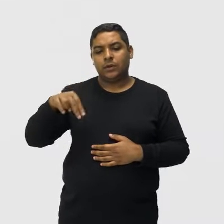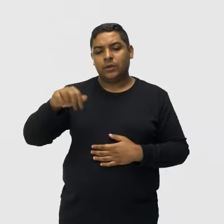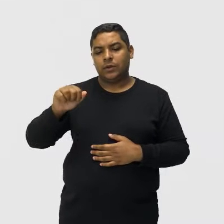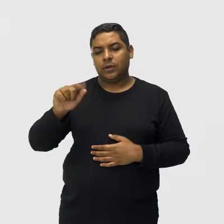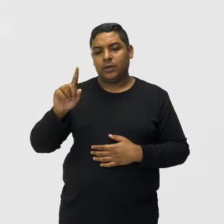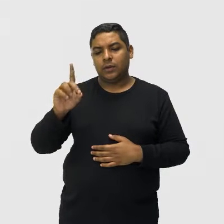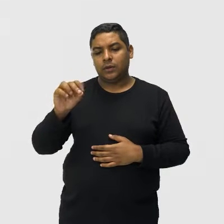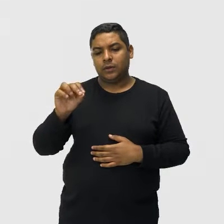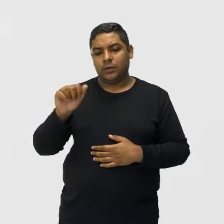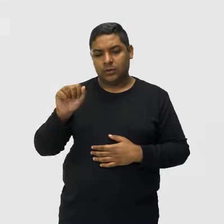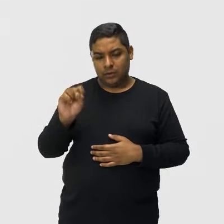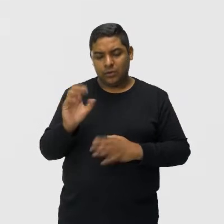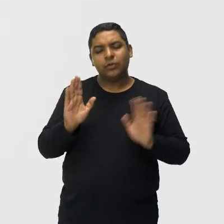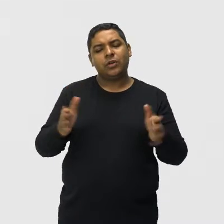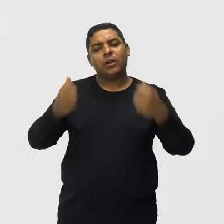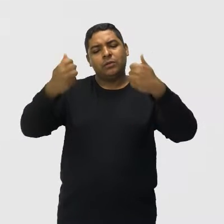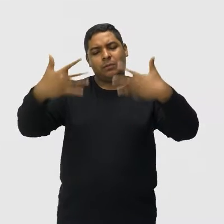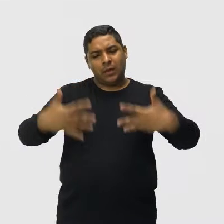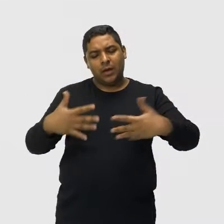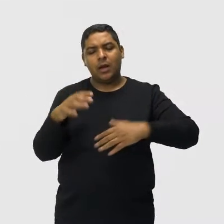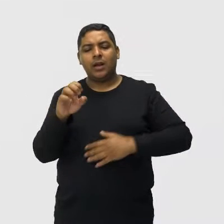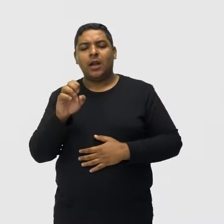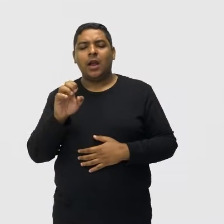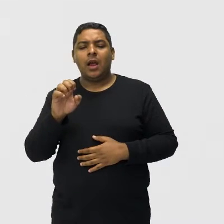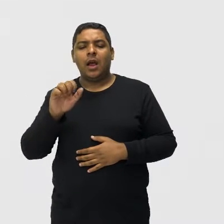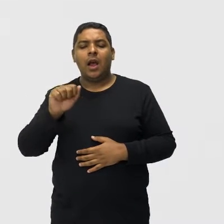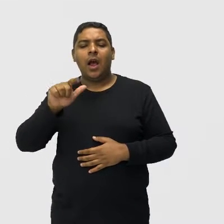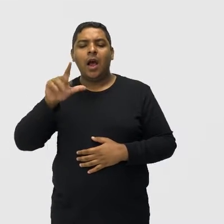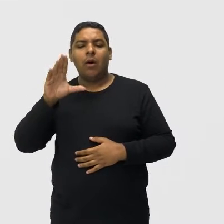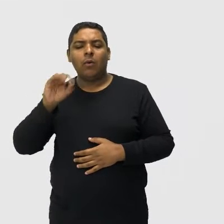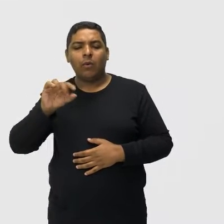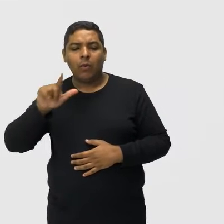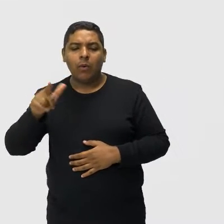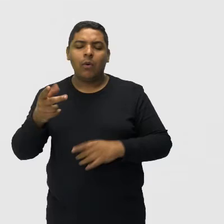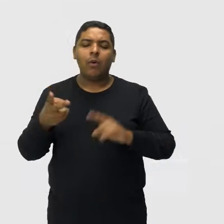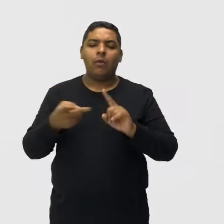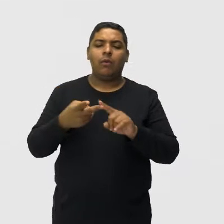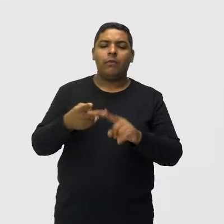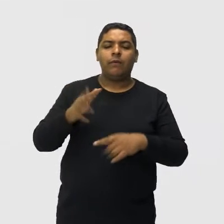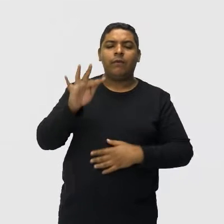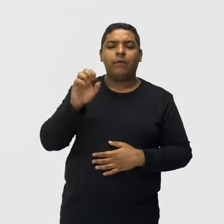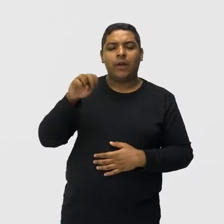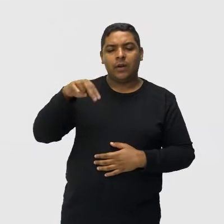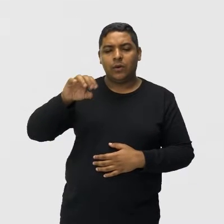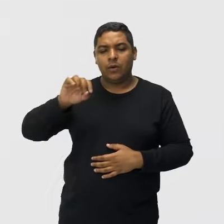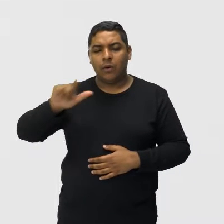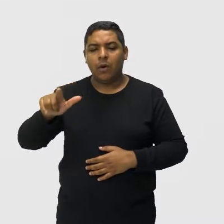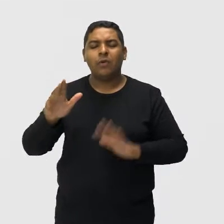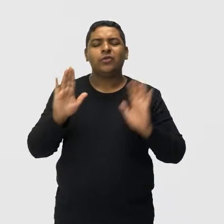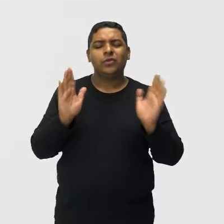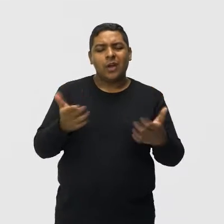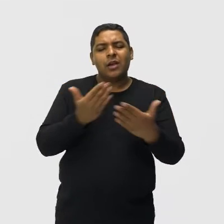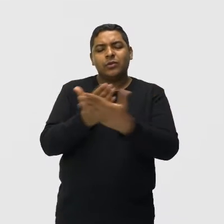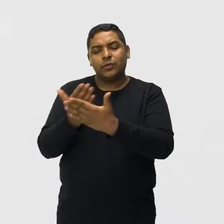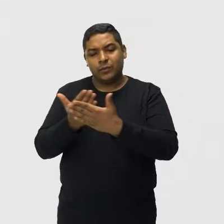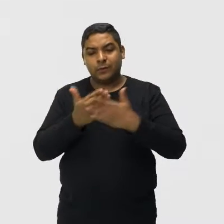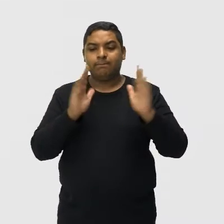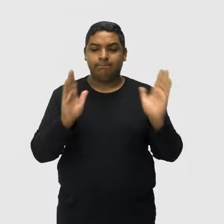oxigenadas, né? Nós já falamos do etanol, do álcool, de fenol, né? A gente já trabalhou